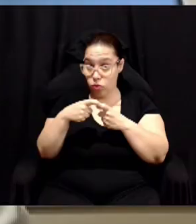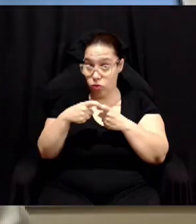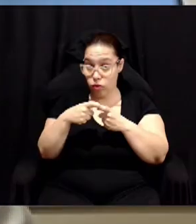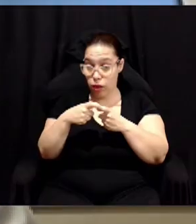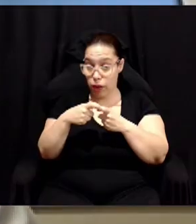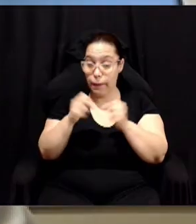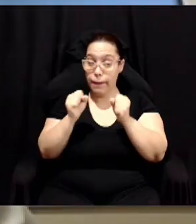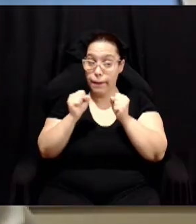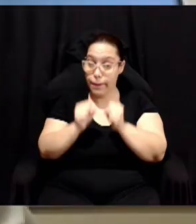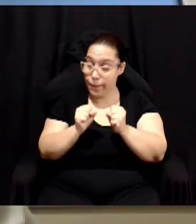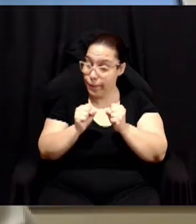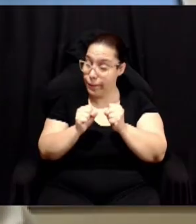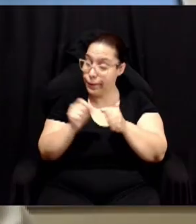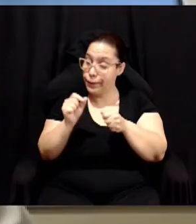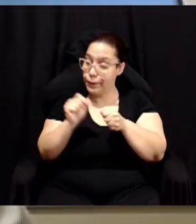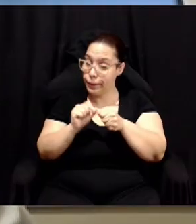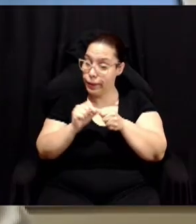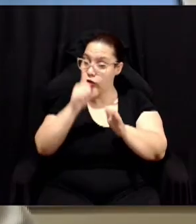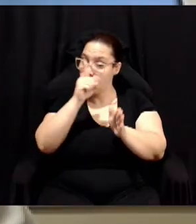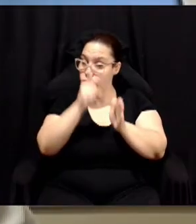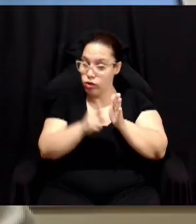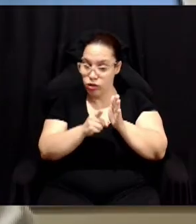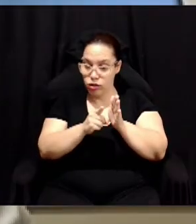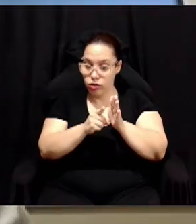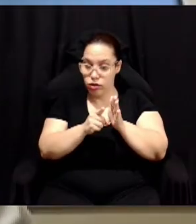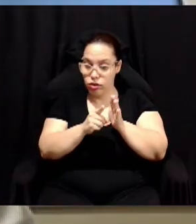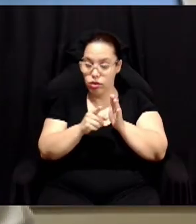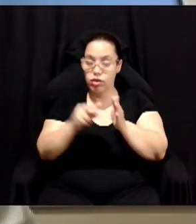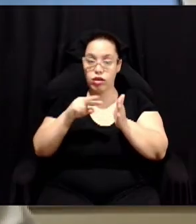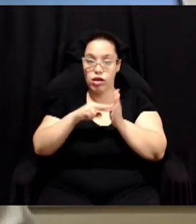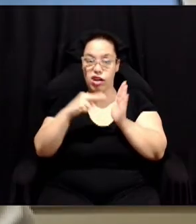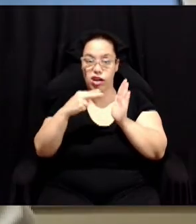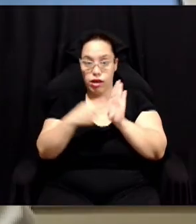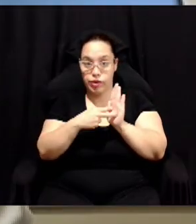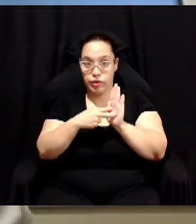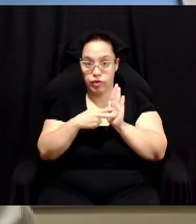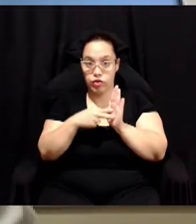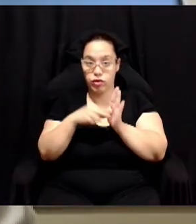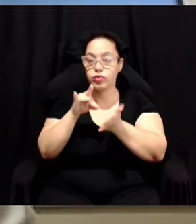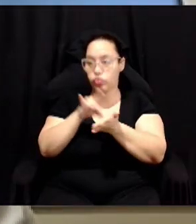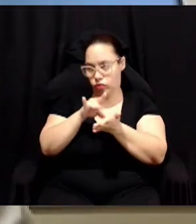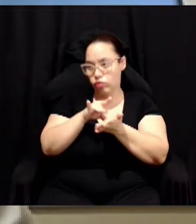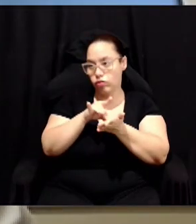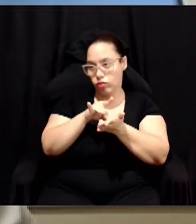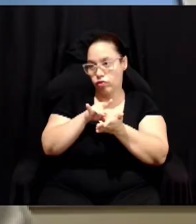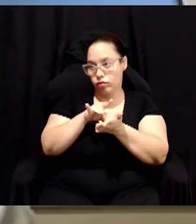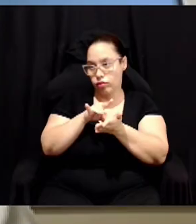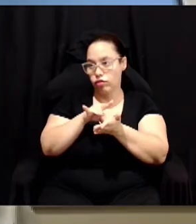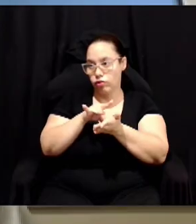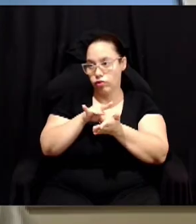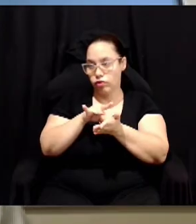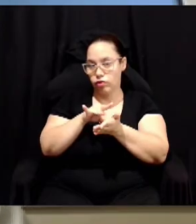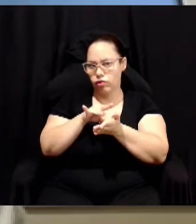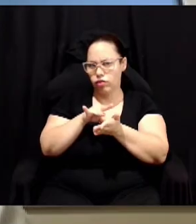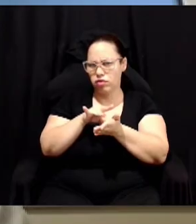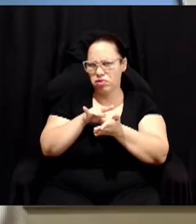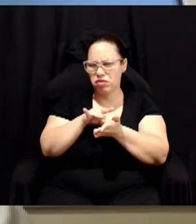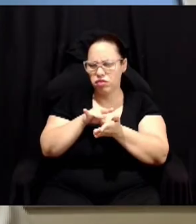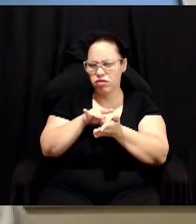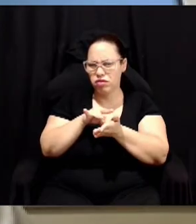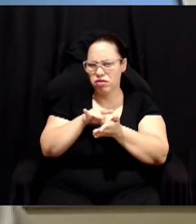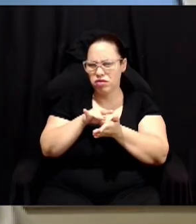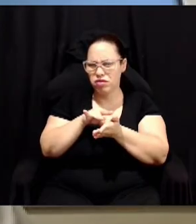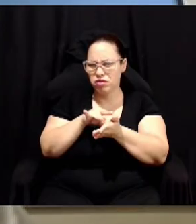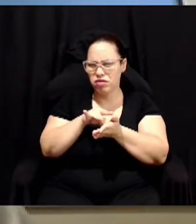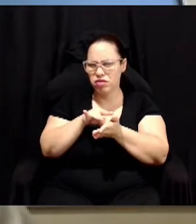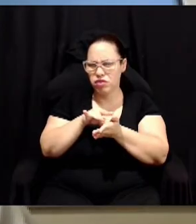podem fazer o diagnóstico e dizer o seguinte: olha, realmente a via de